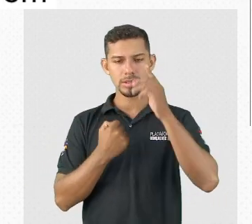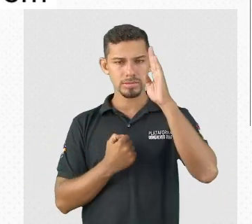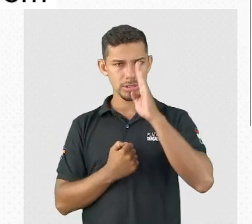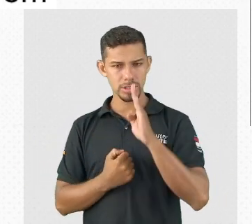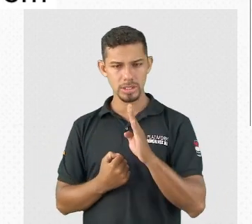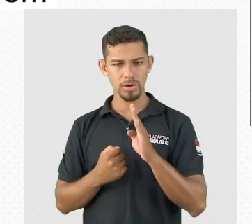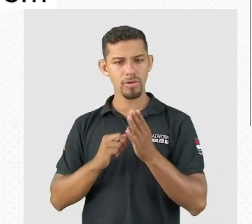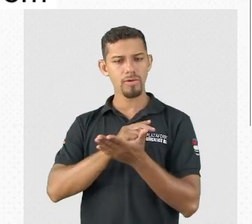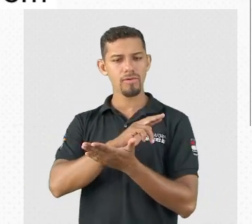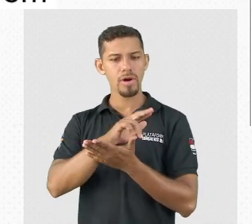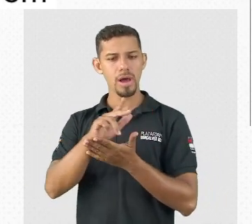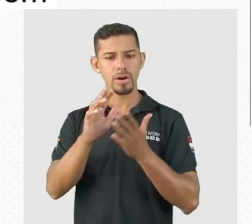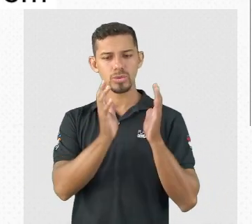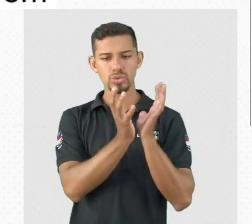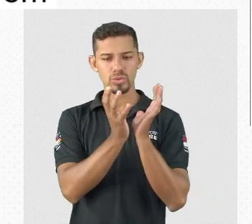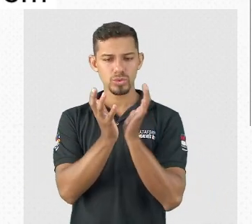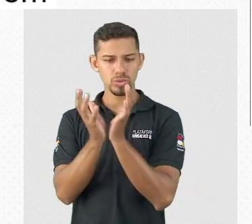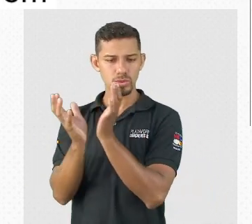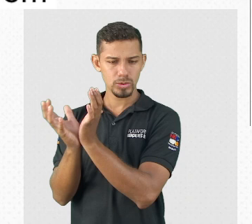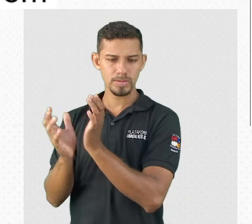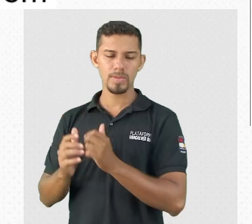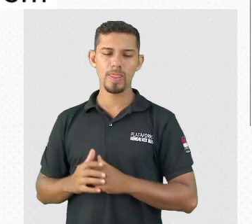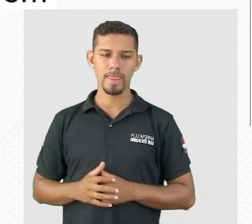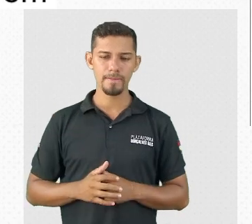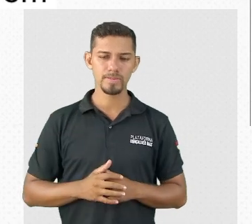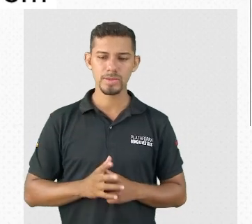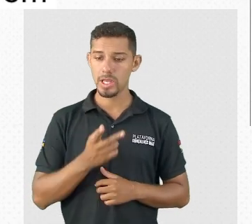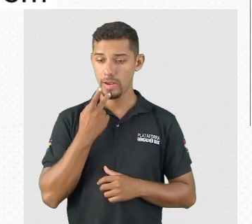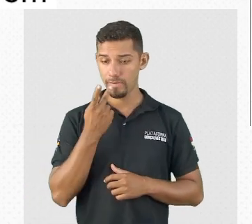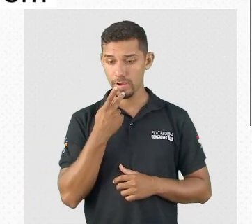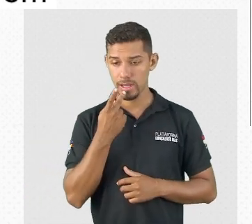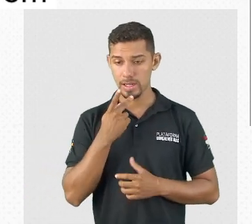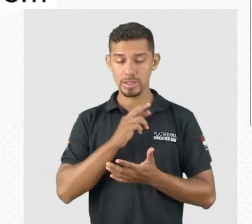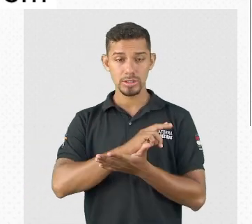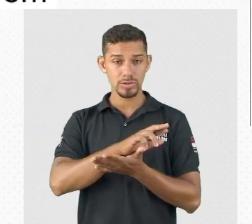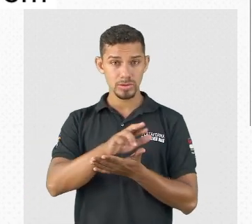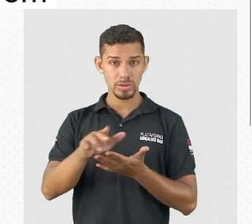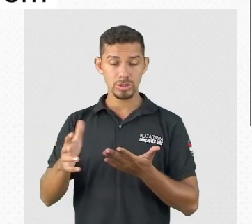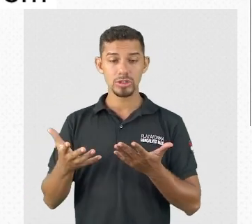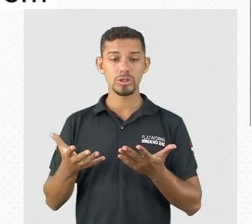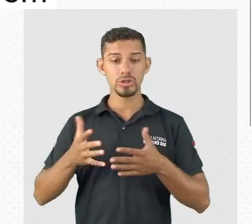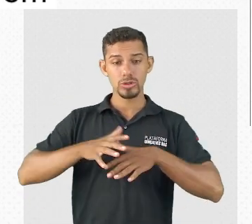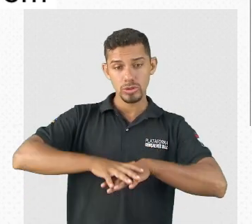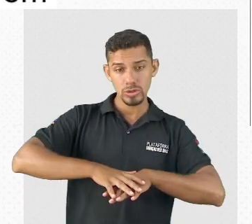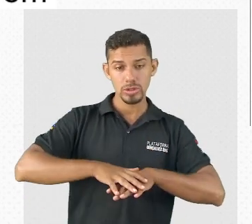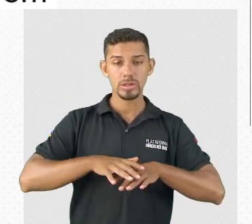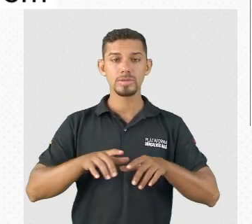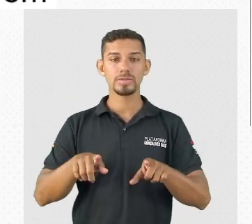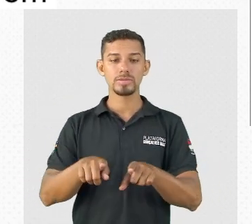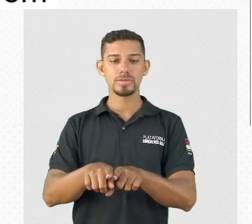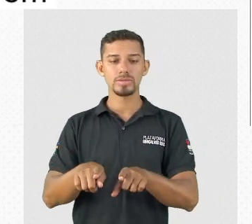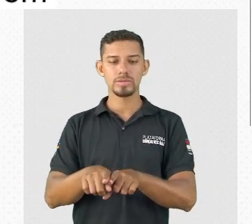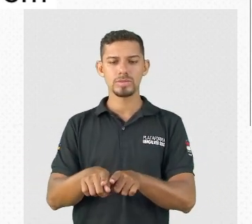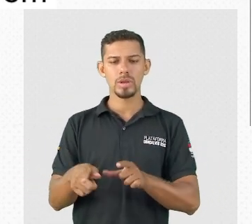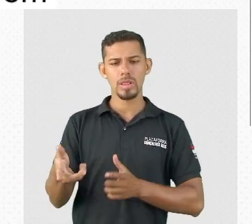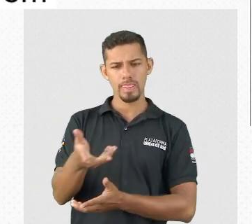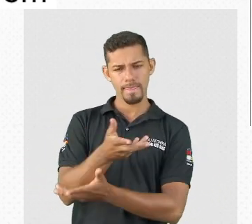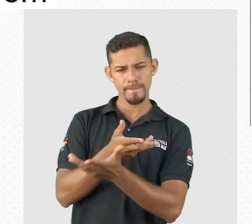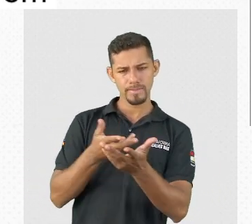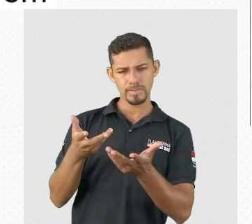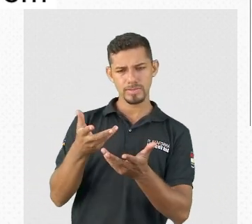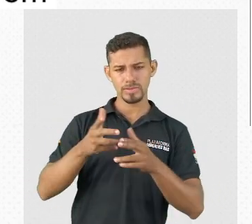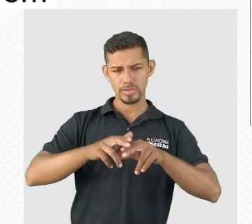vários grupos, né? Então, quando a gente fala ali de diversidade, de inclusão, quando a gente traz a dimensão